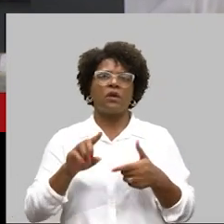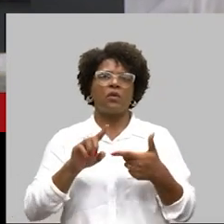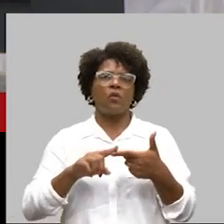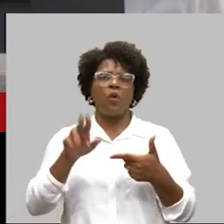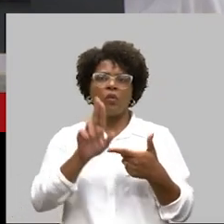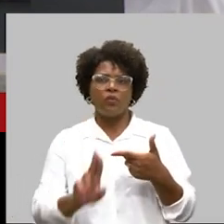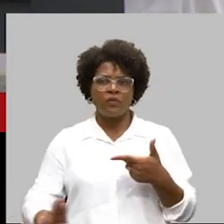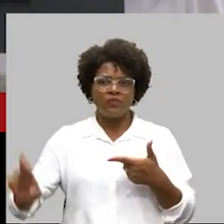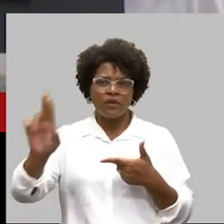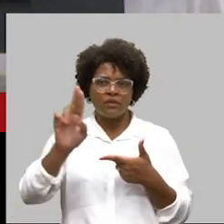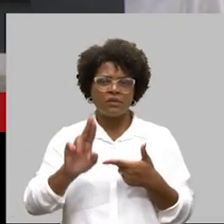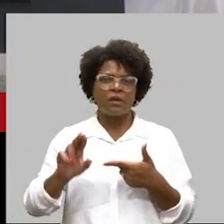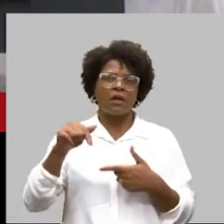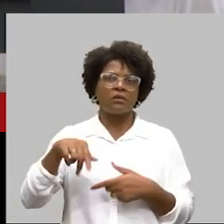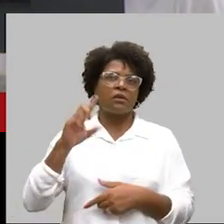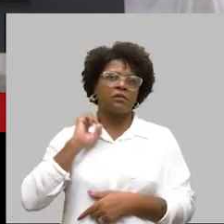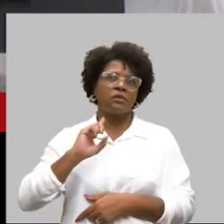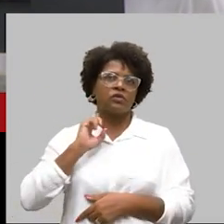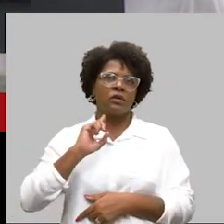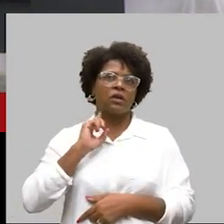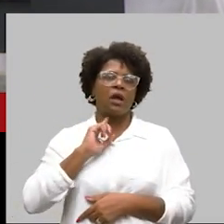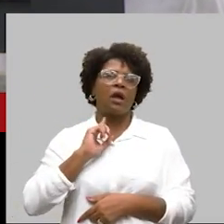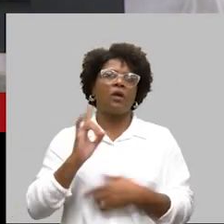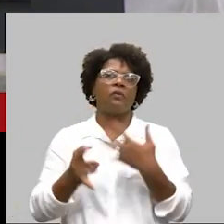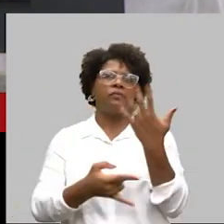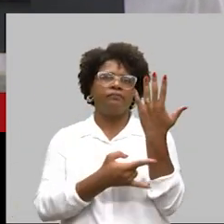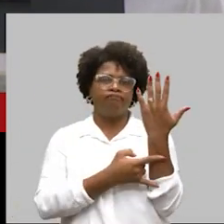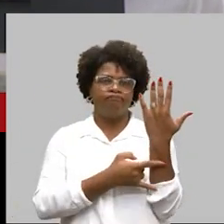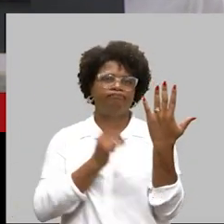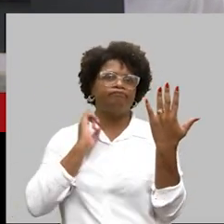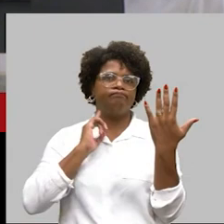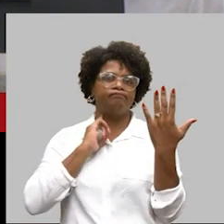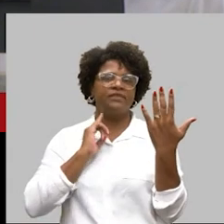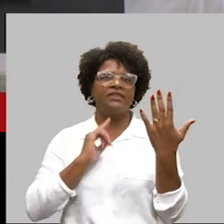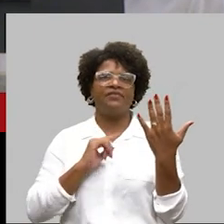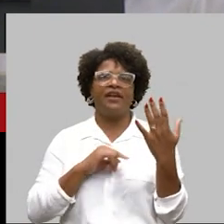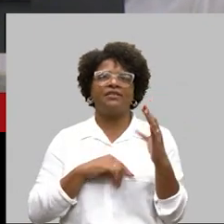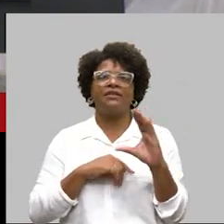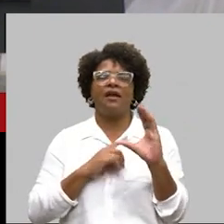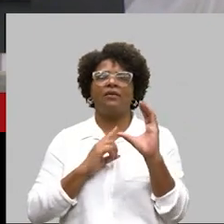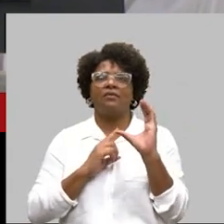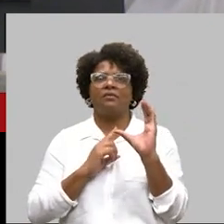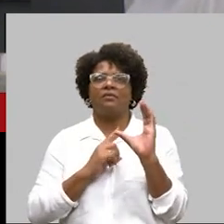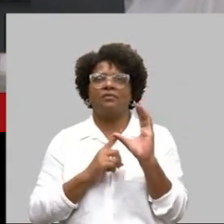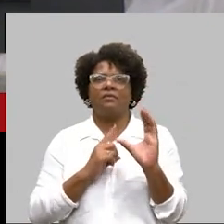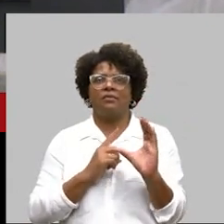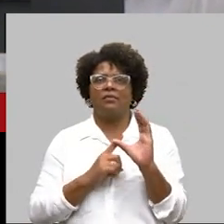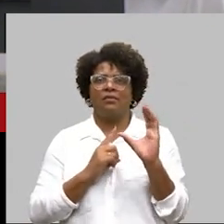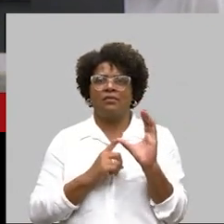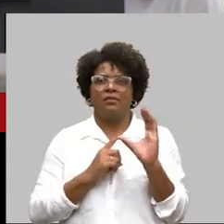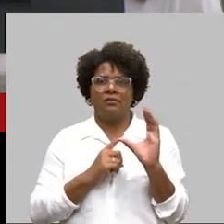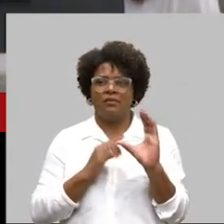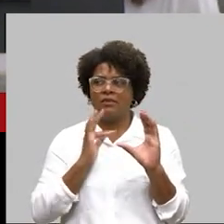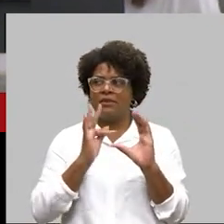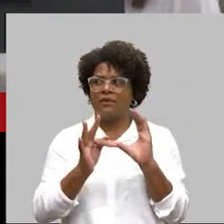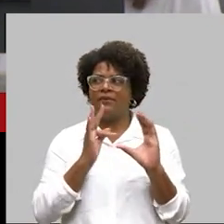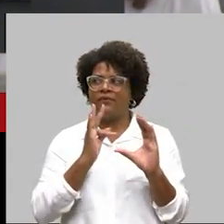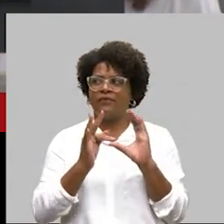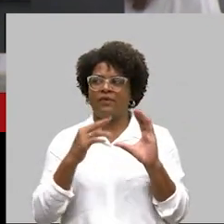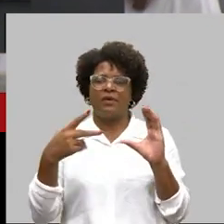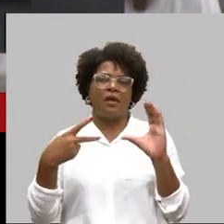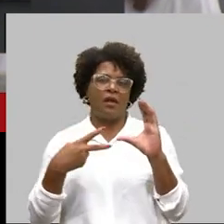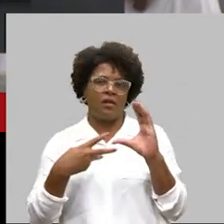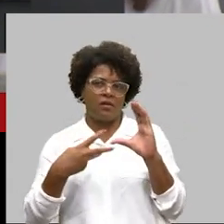ueng com a Universidade Federal de Minas com o CEFET com todas as instituições de ensino que são